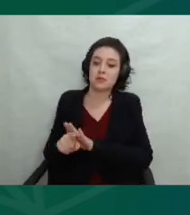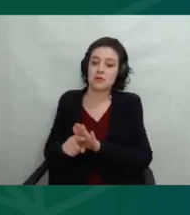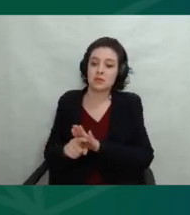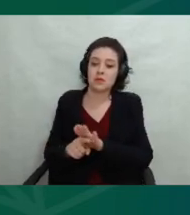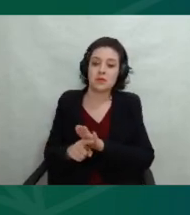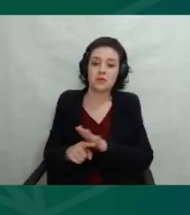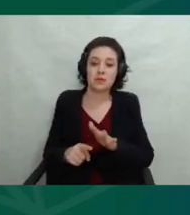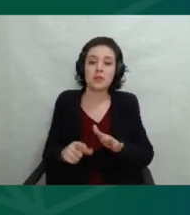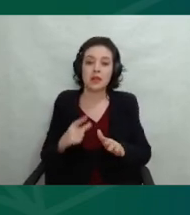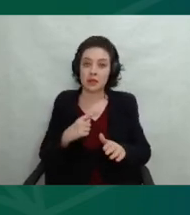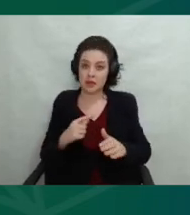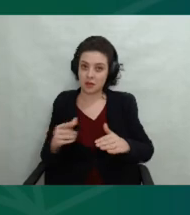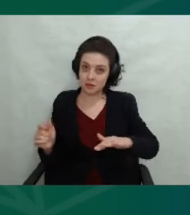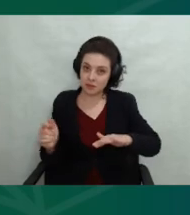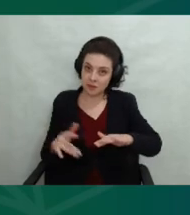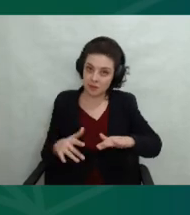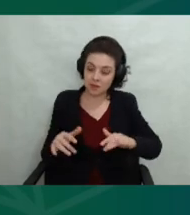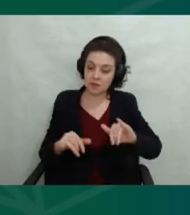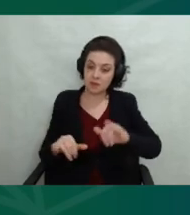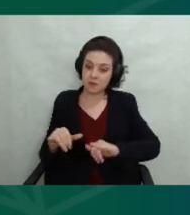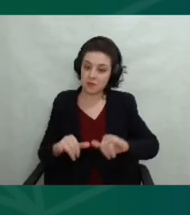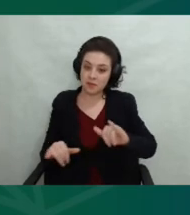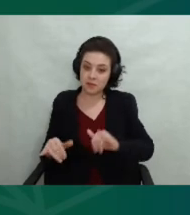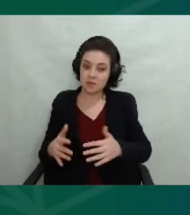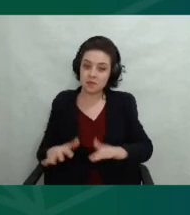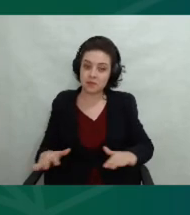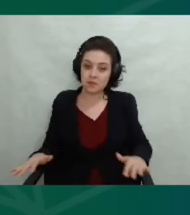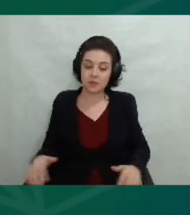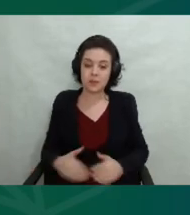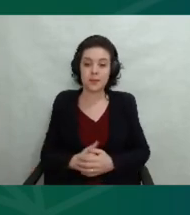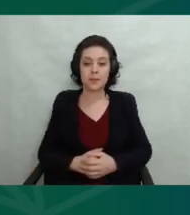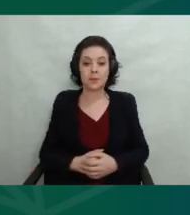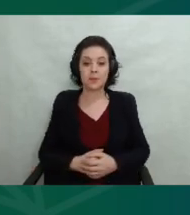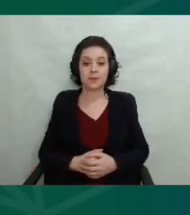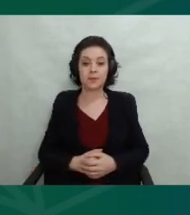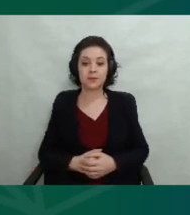dessas substâncias no ambiente aquático. Próximo, por favor.